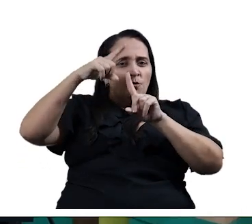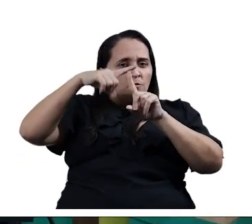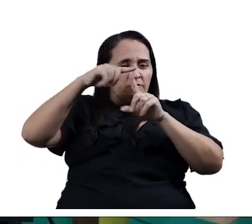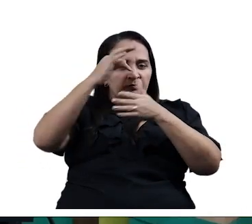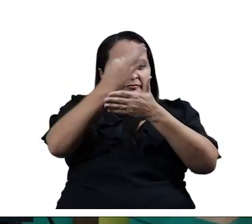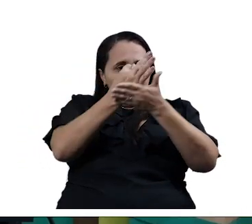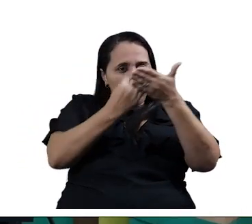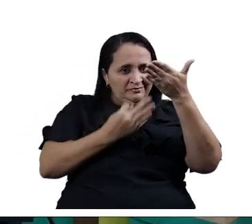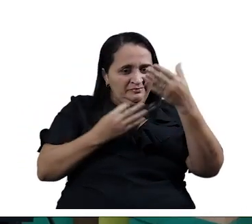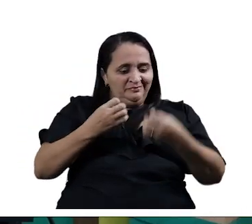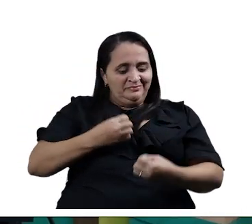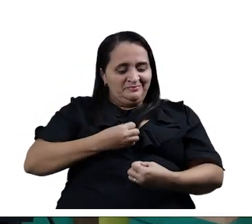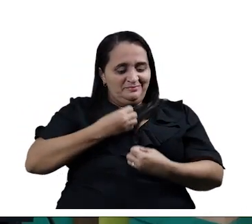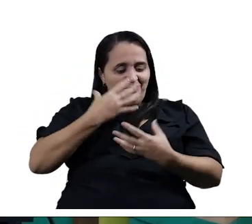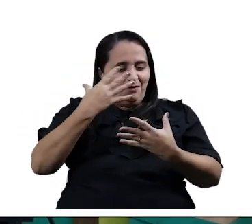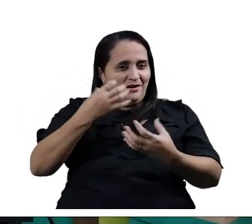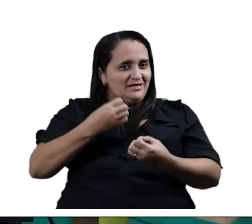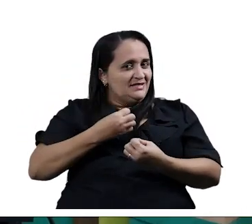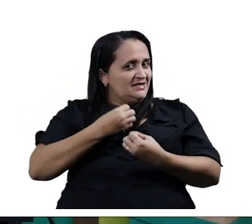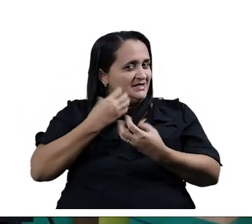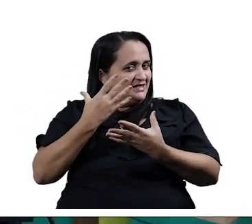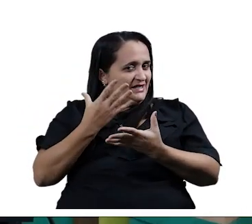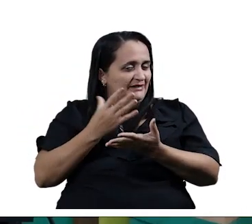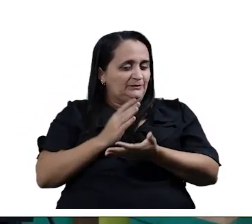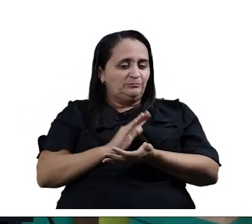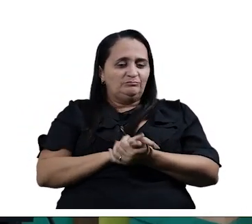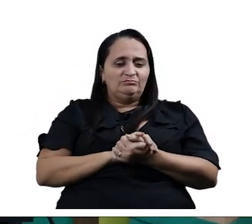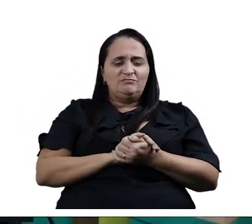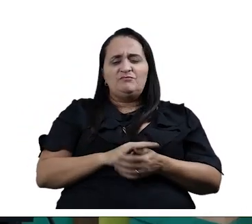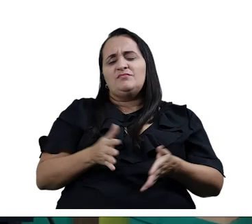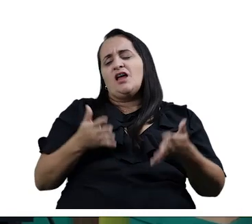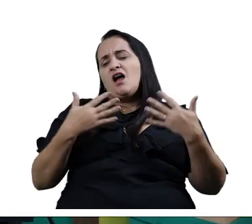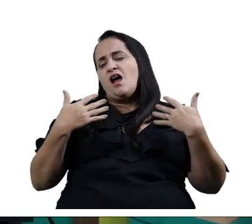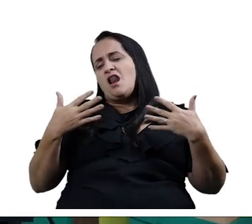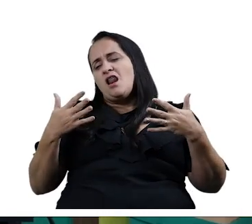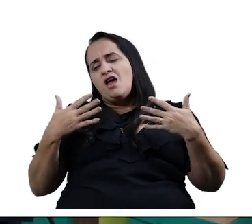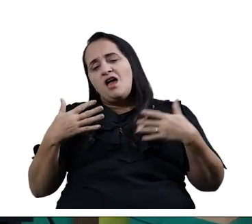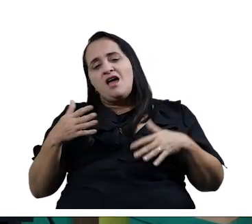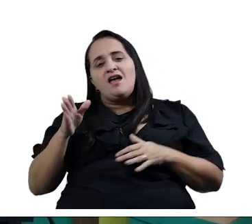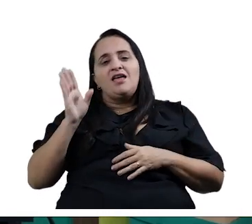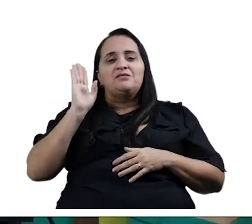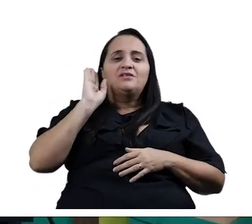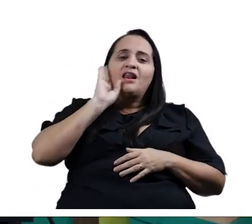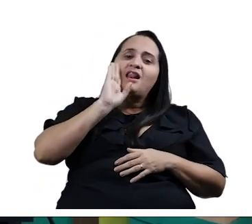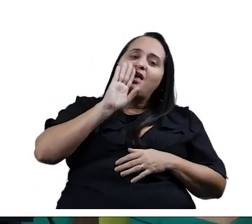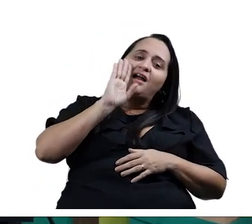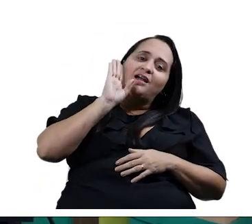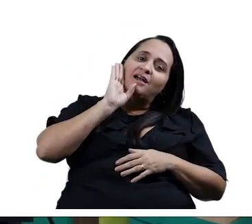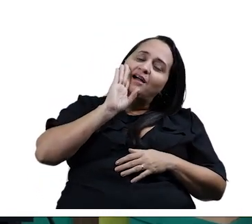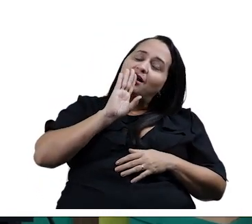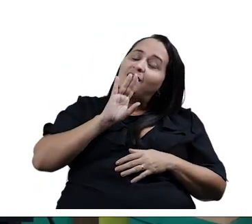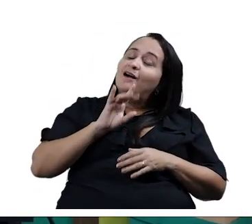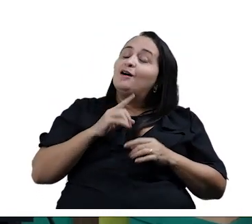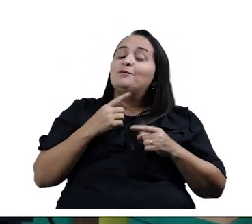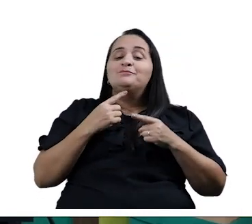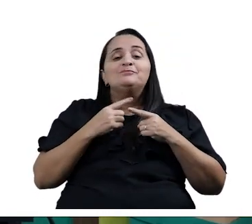texto poesia, tá bom? Poesia foi o mais leve, o mais legal que eu apresentei para